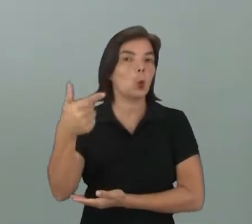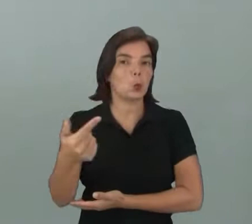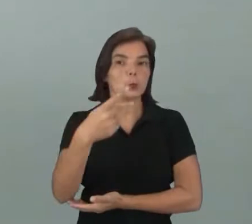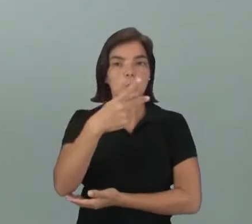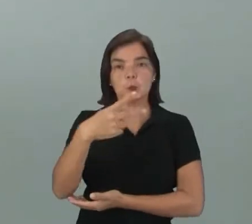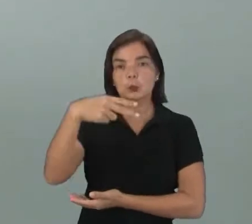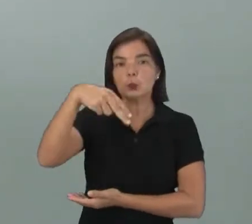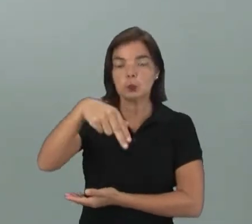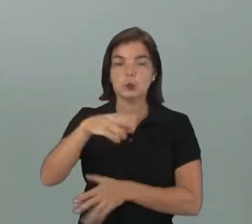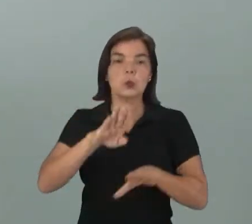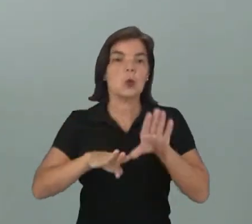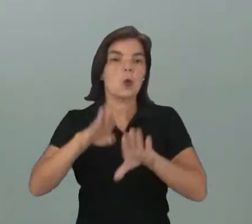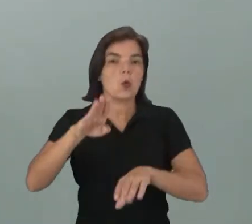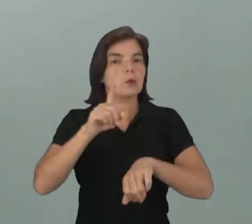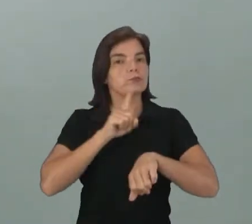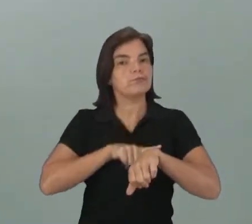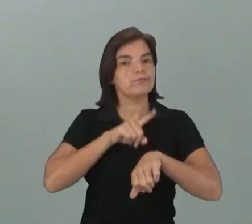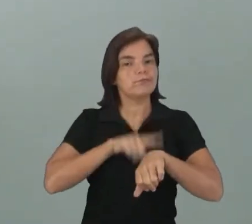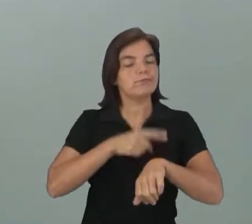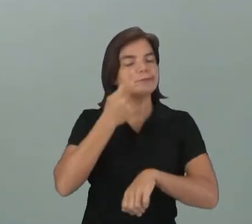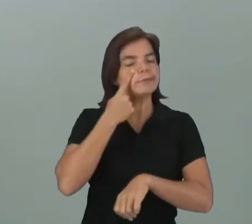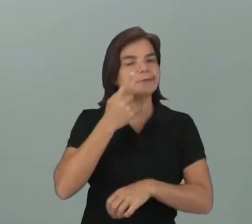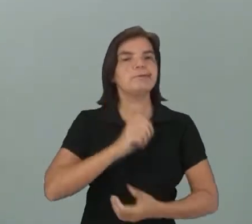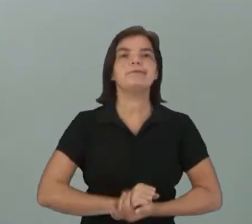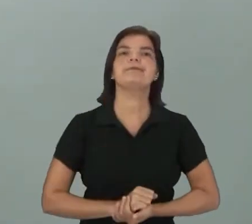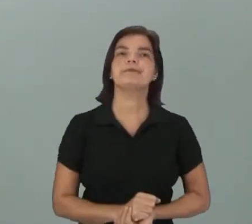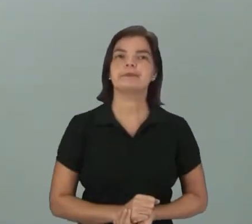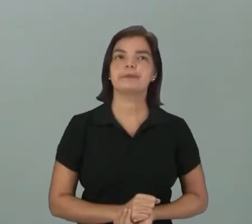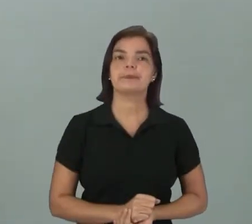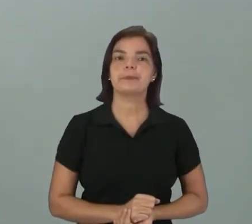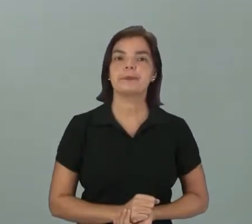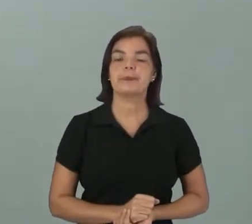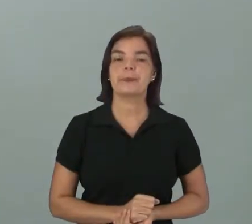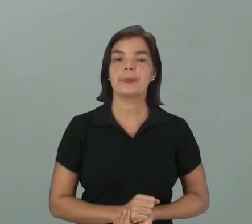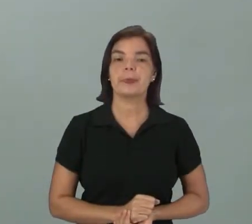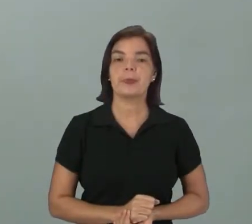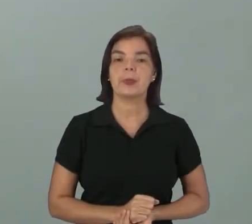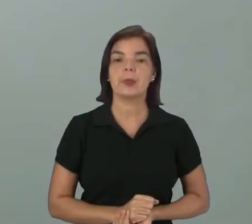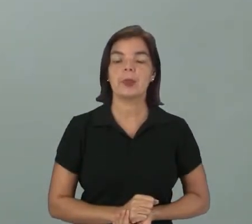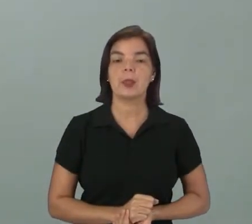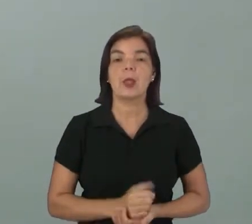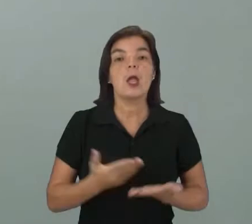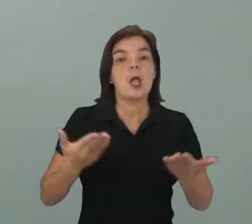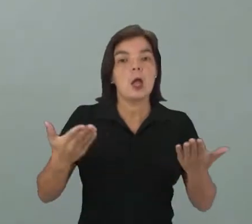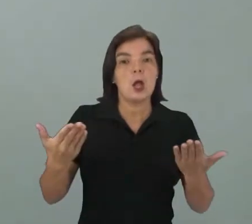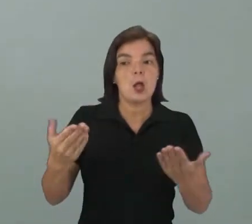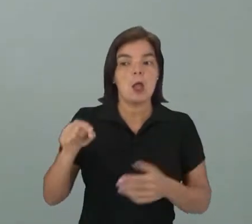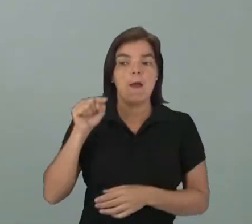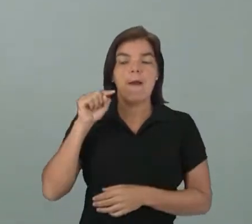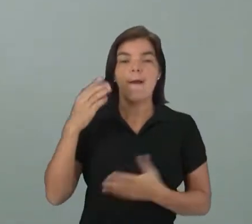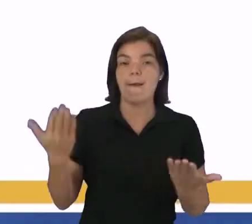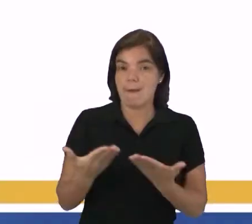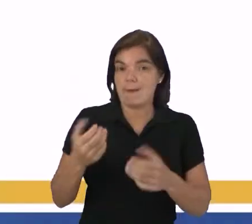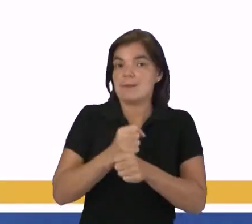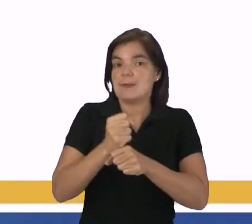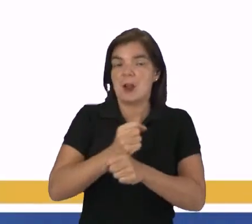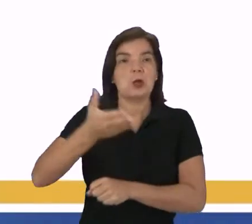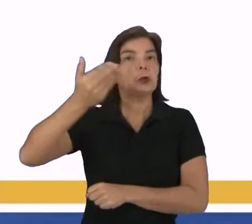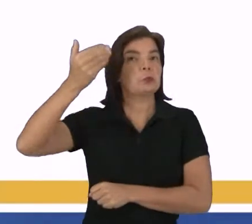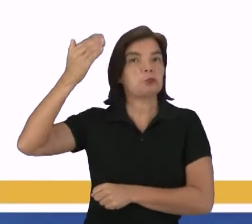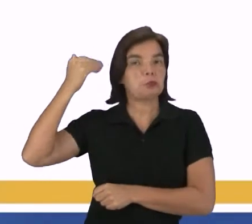outro pronome de acordo com o tempo. Observe. Esse ano que passou foi bem